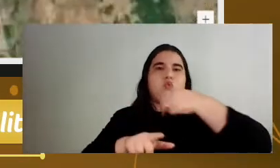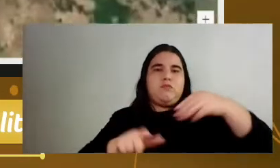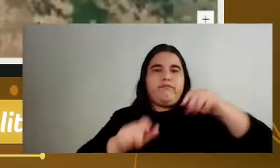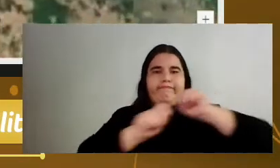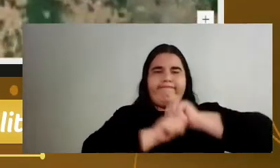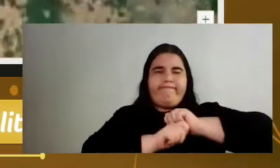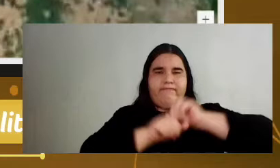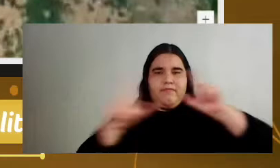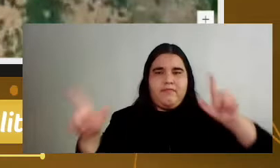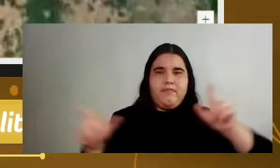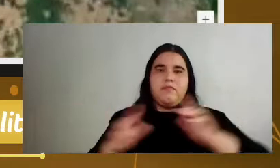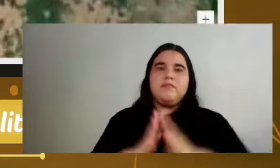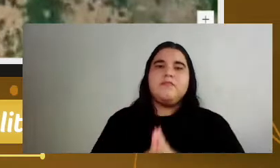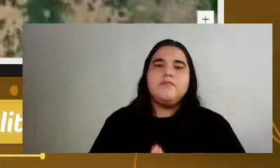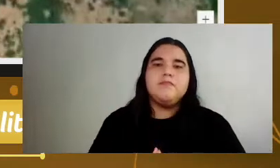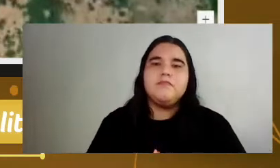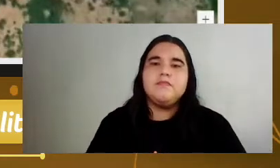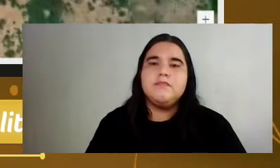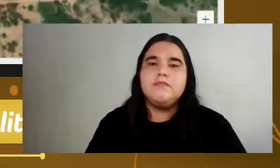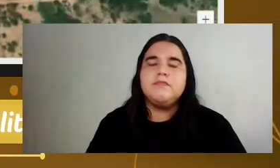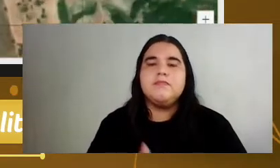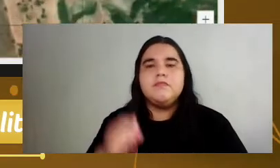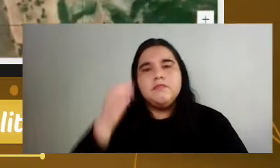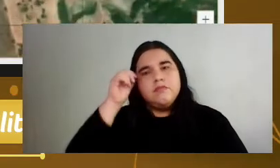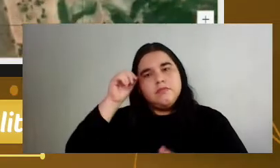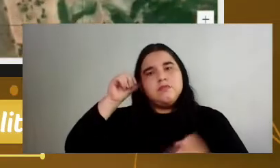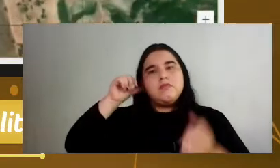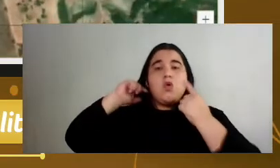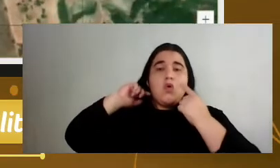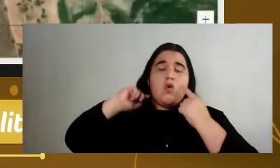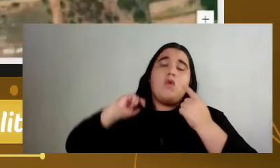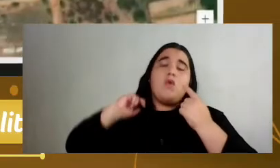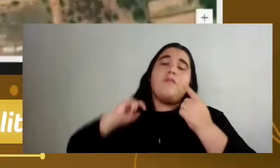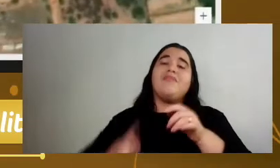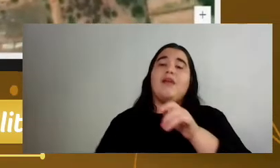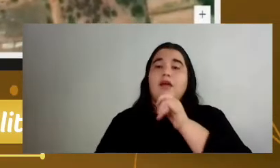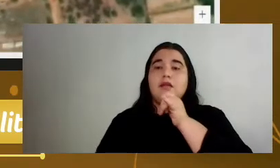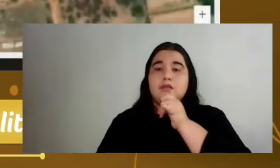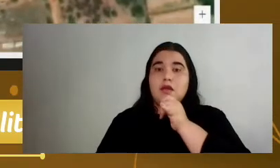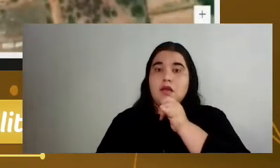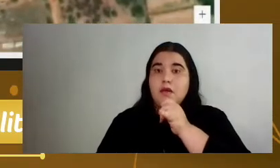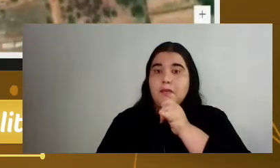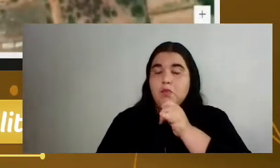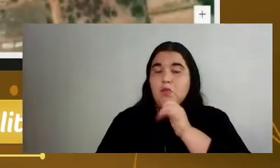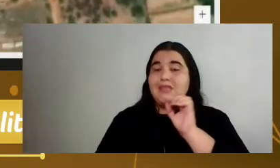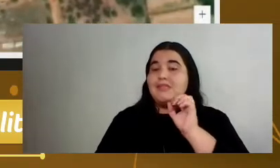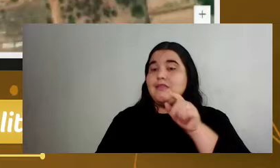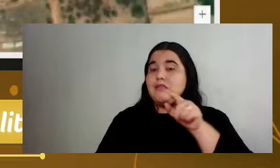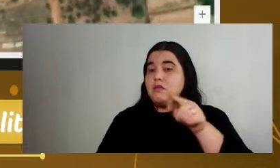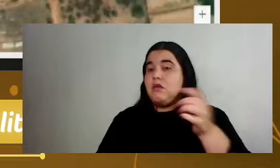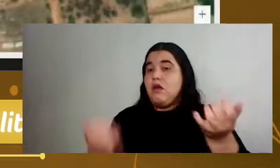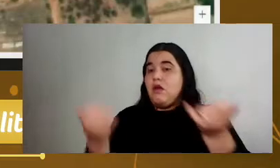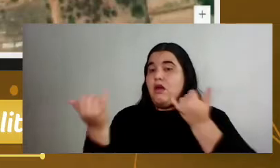na imagem onde estava. Pronto. Assim, só a título de exemplo, pessoal, se esses dados que isso aí, como a gente